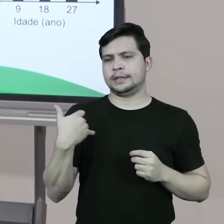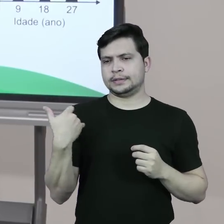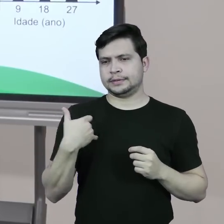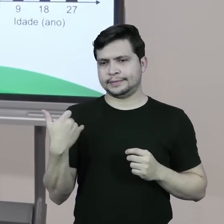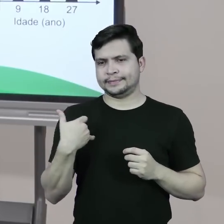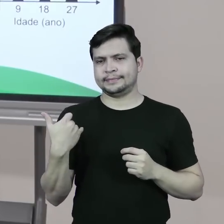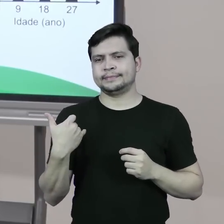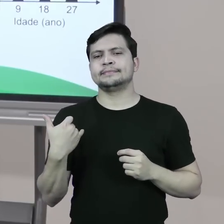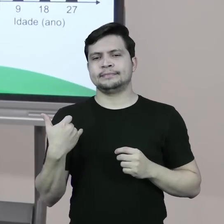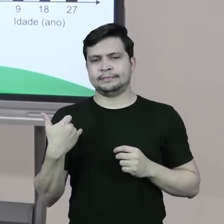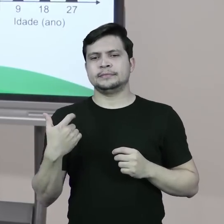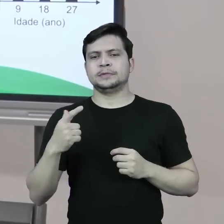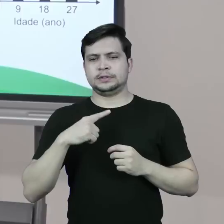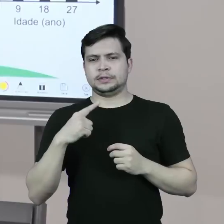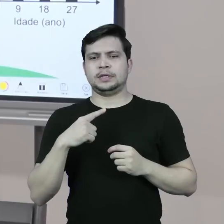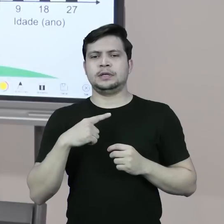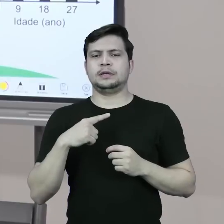18,